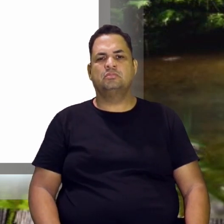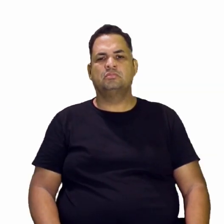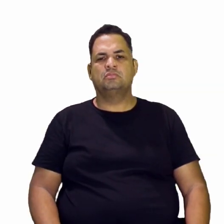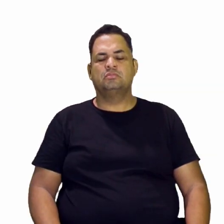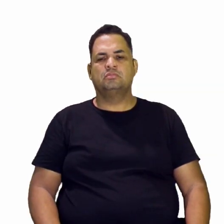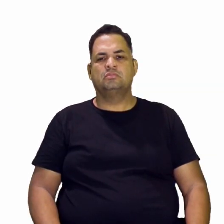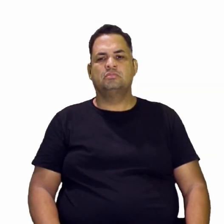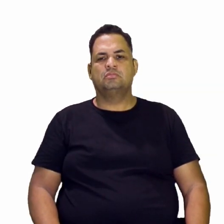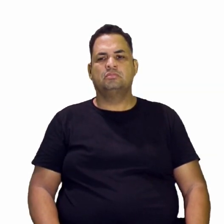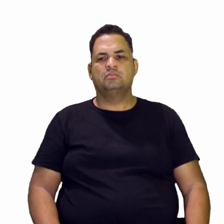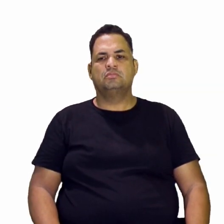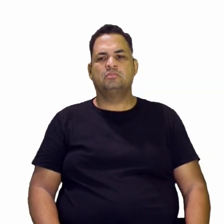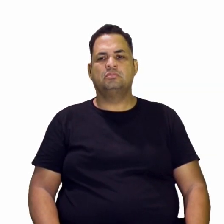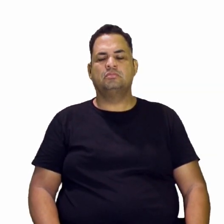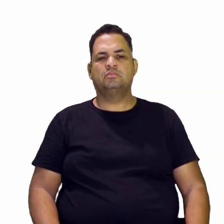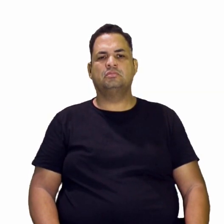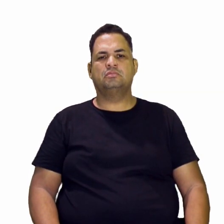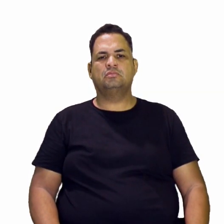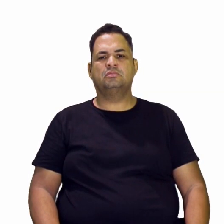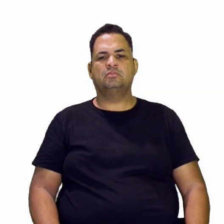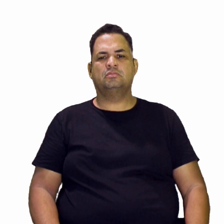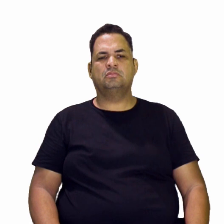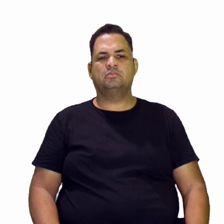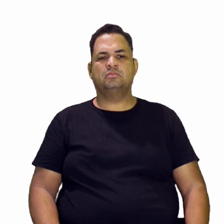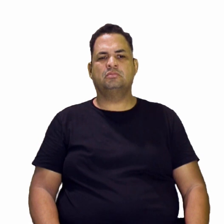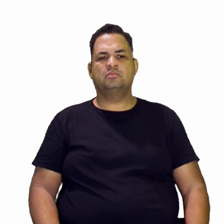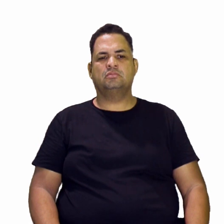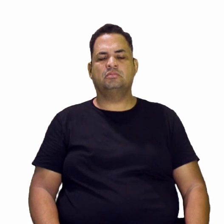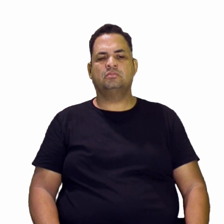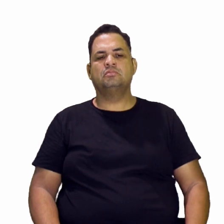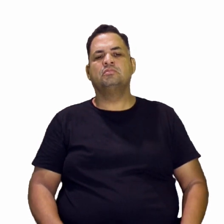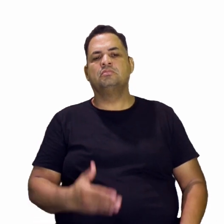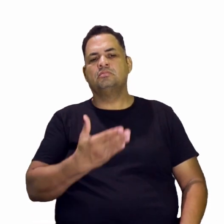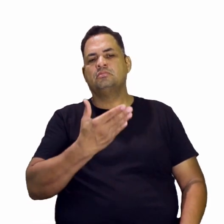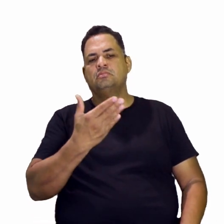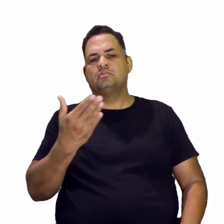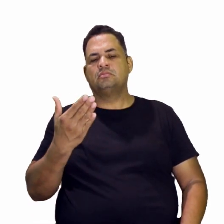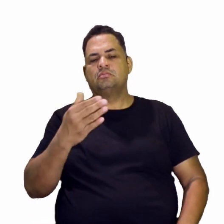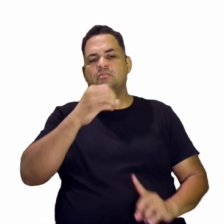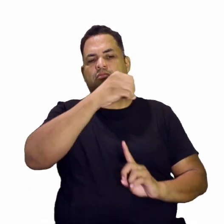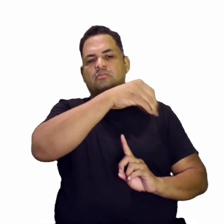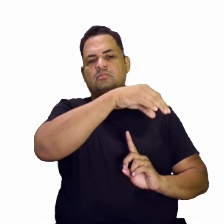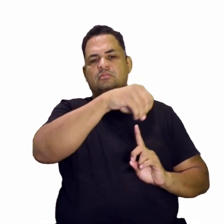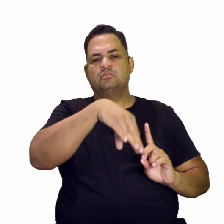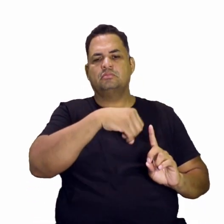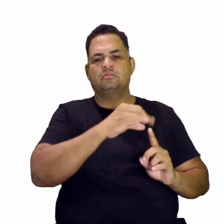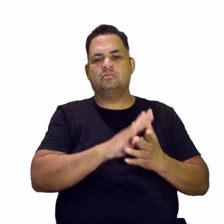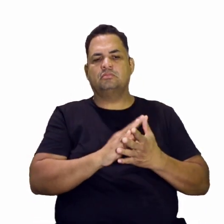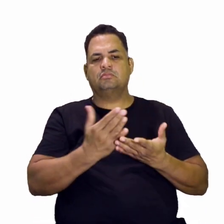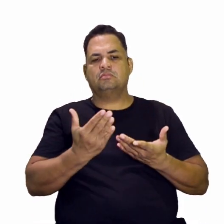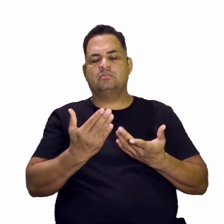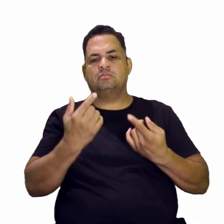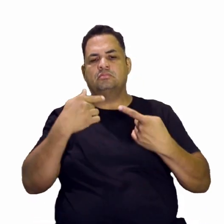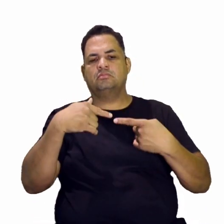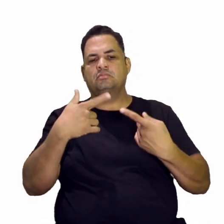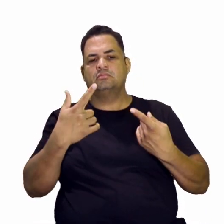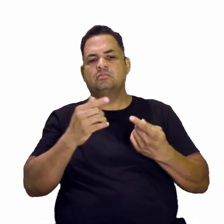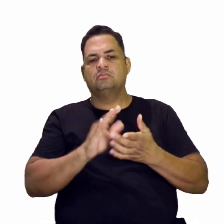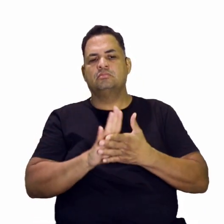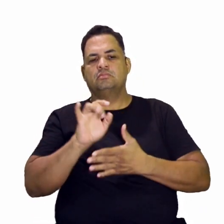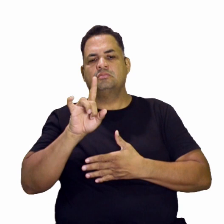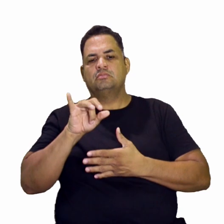nossa resposta. Então, vamos lá. Os fungos, ao contrário das plantas, que são